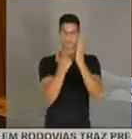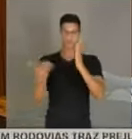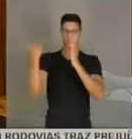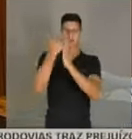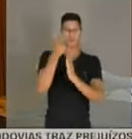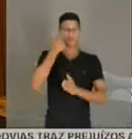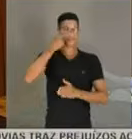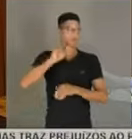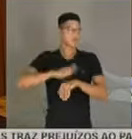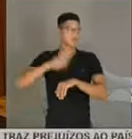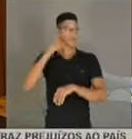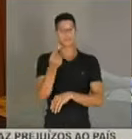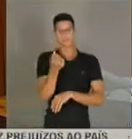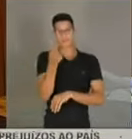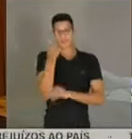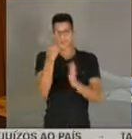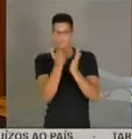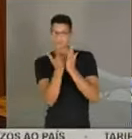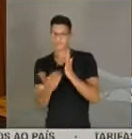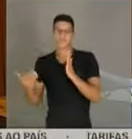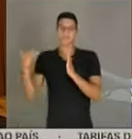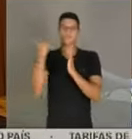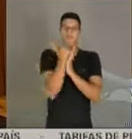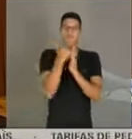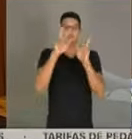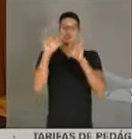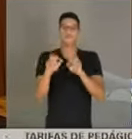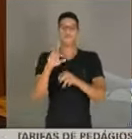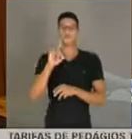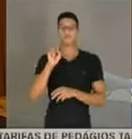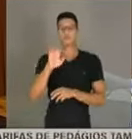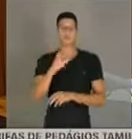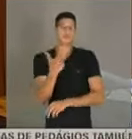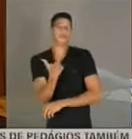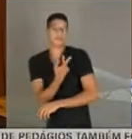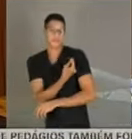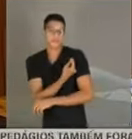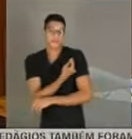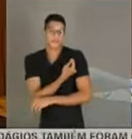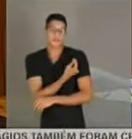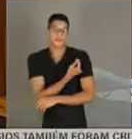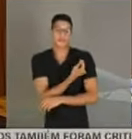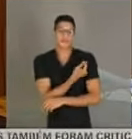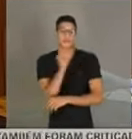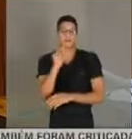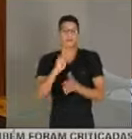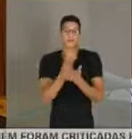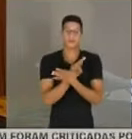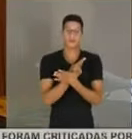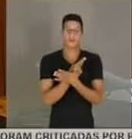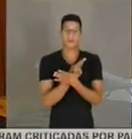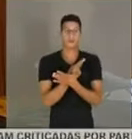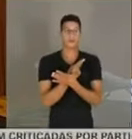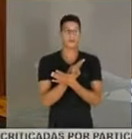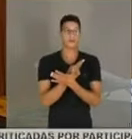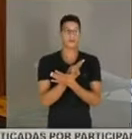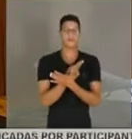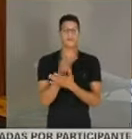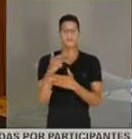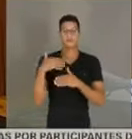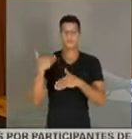ganhar mais dinheiro e superfaturar em cima das doses das vacinas. O que acontece no meio